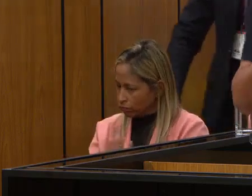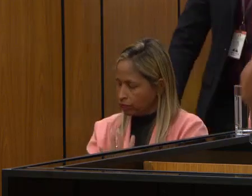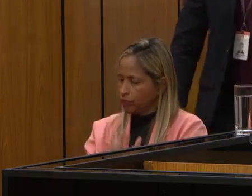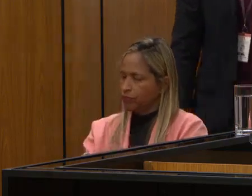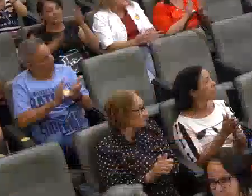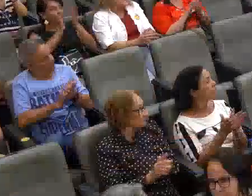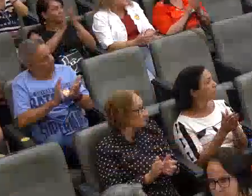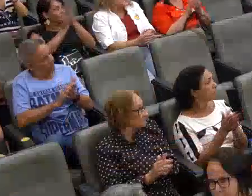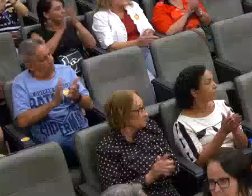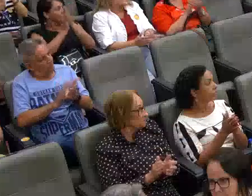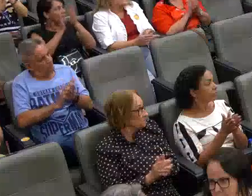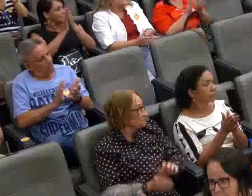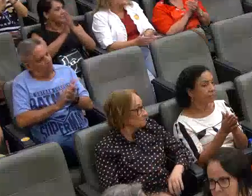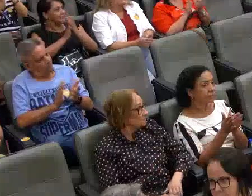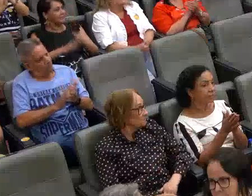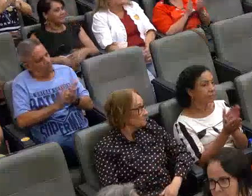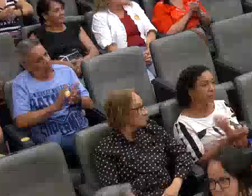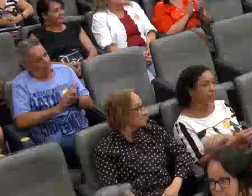obrigado